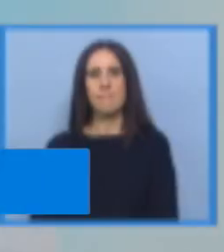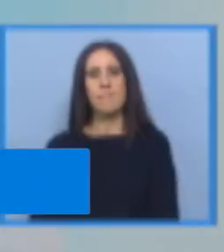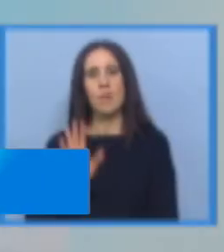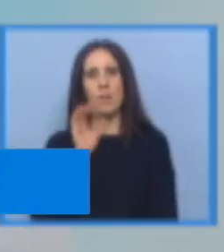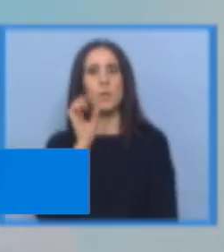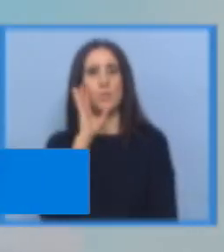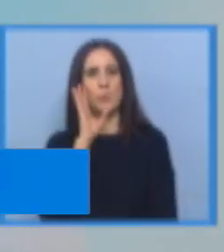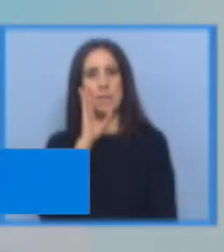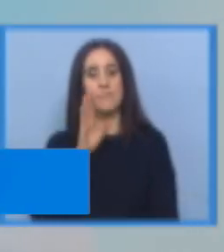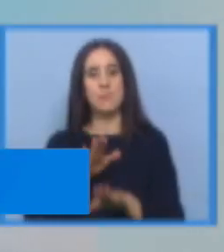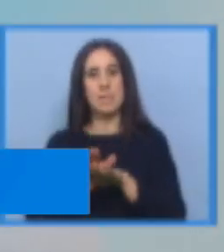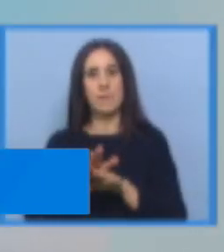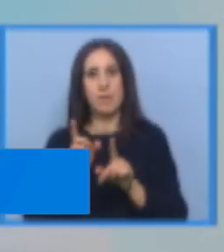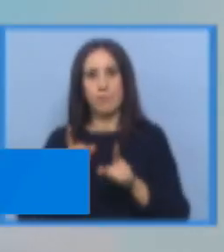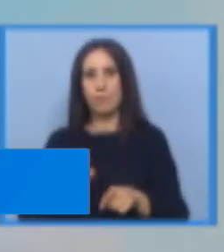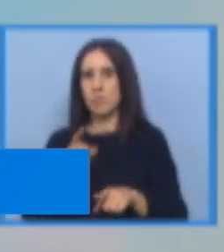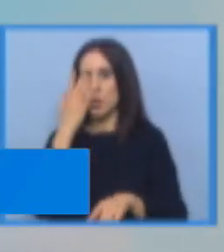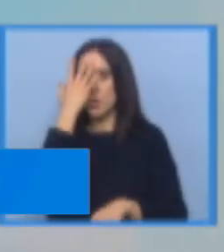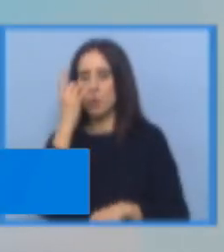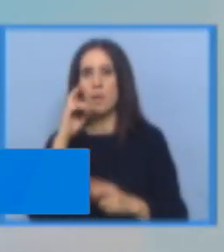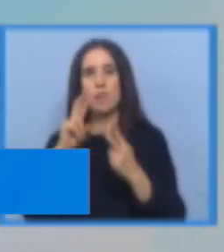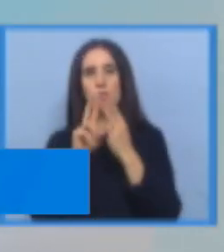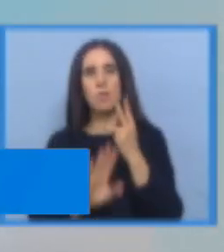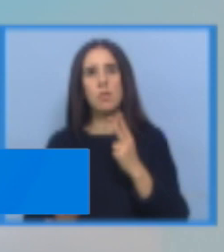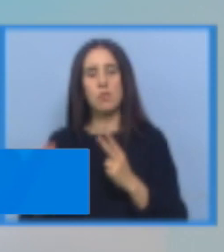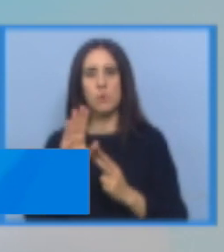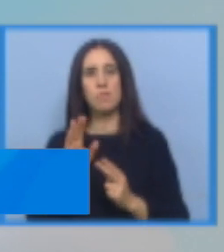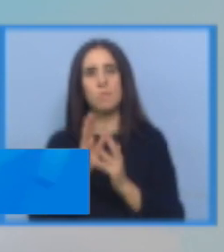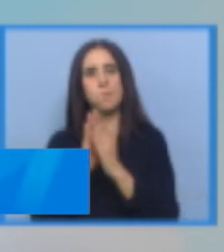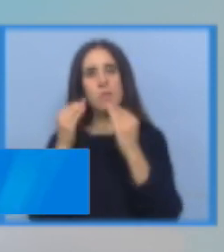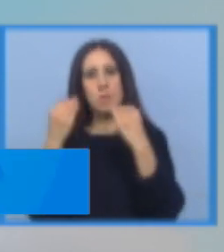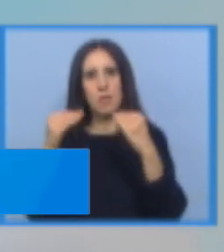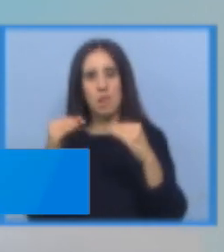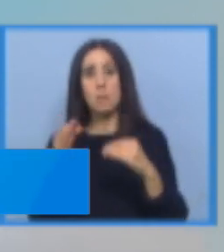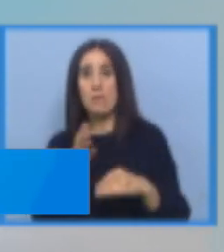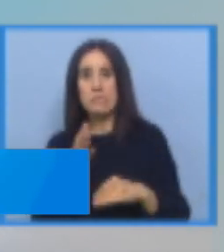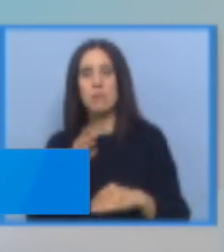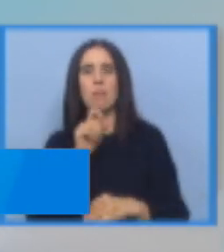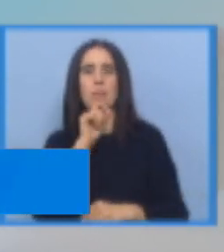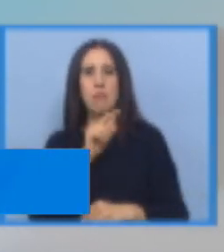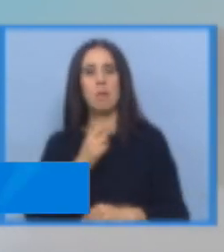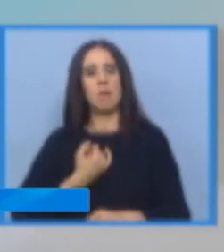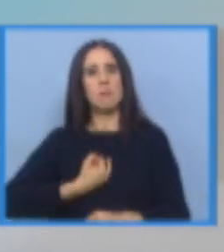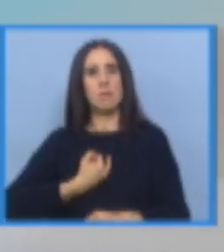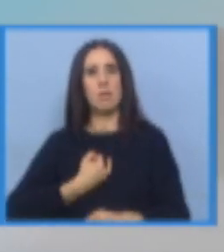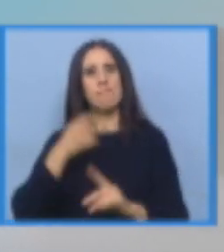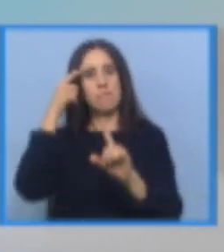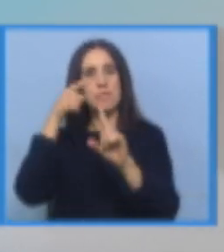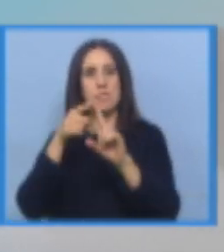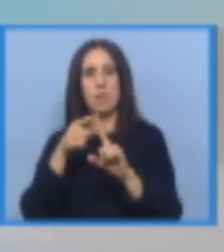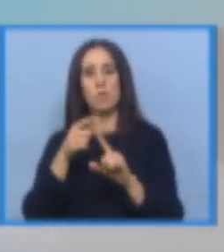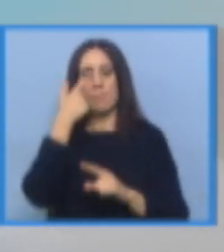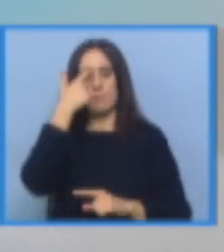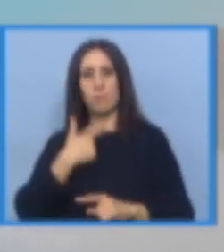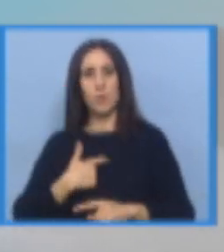Olá, muito boa tarde. Inicia esta terça-feira, em Setúbal, o Encontro Nacional da Catequese. Uma oportunidade para debater a identidade e a missão do